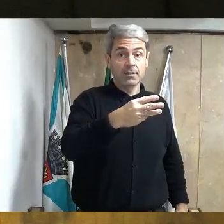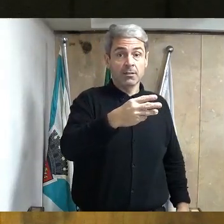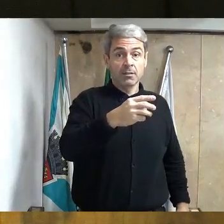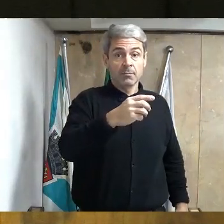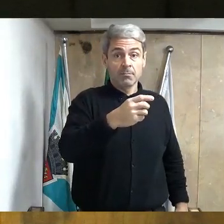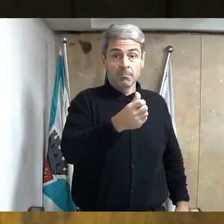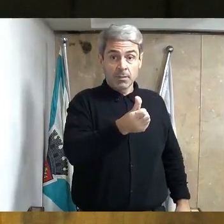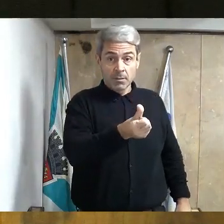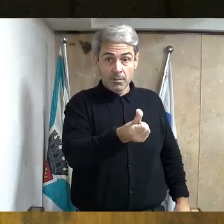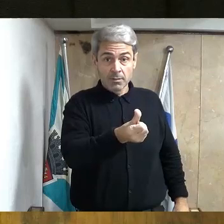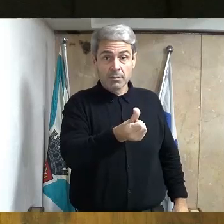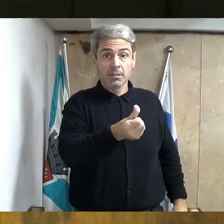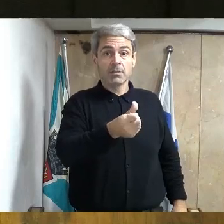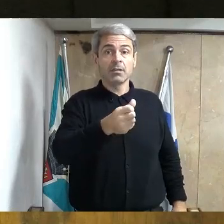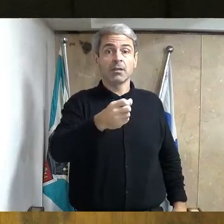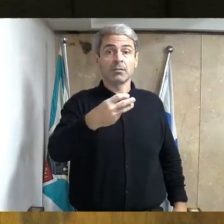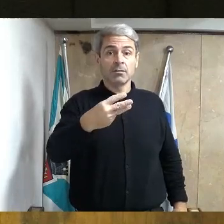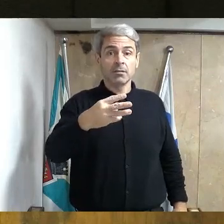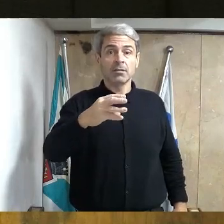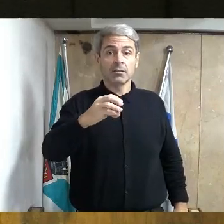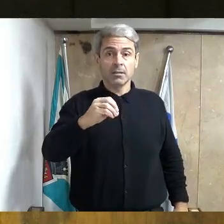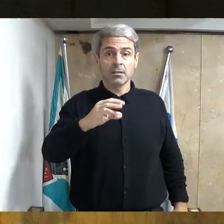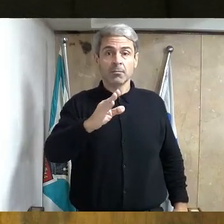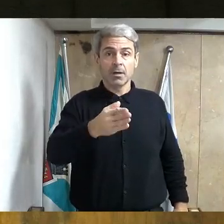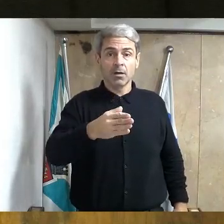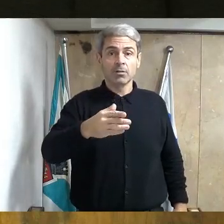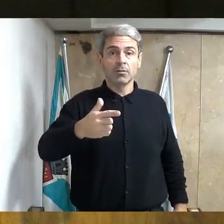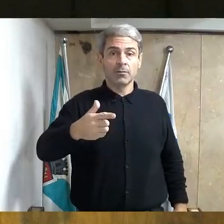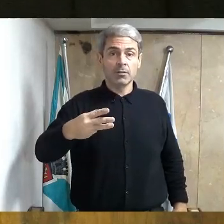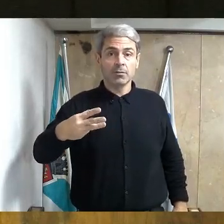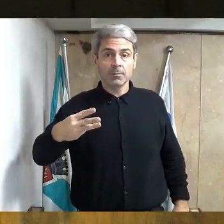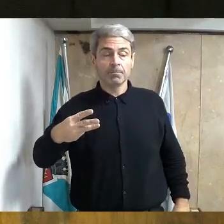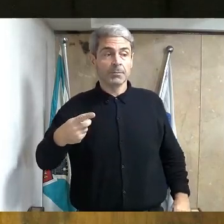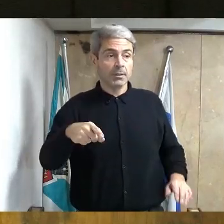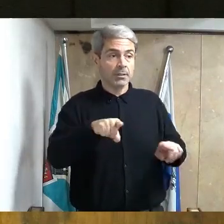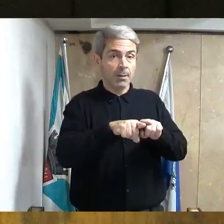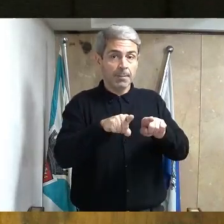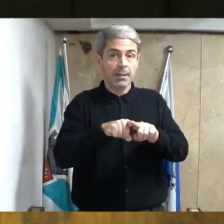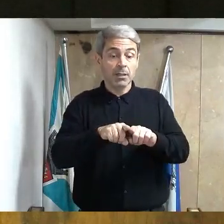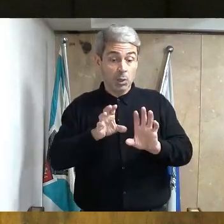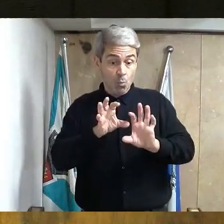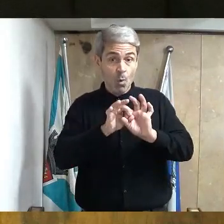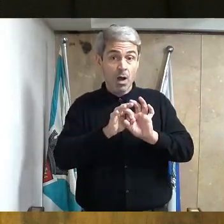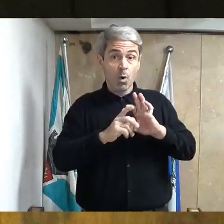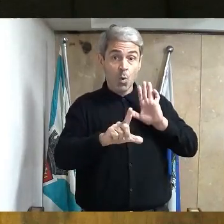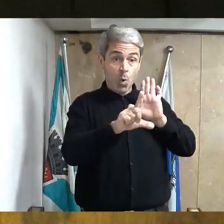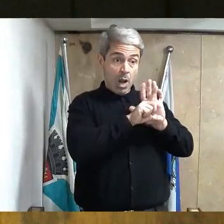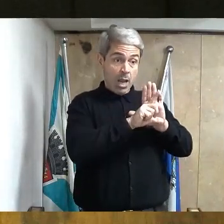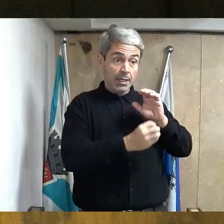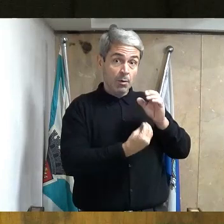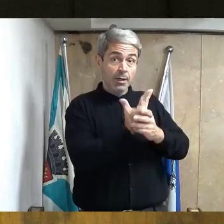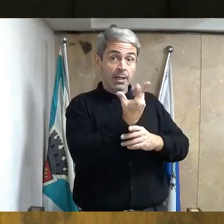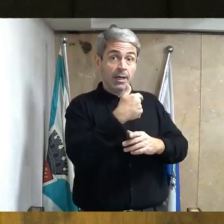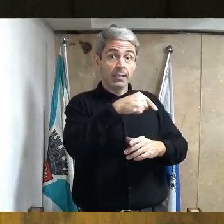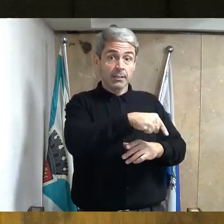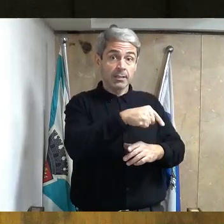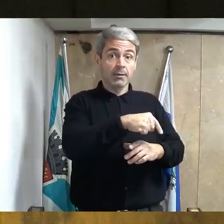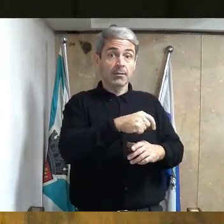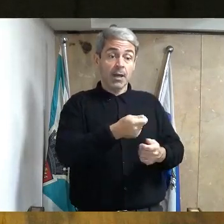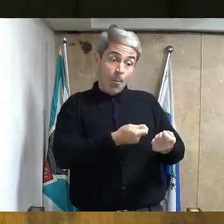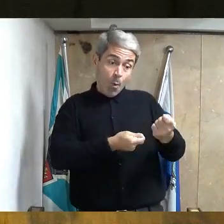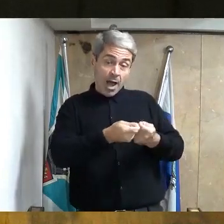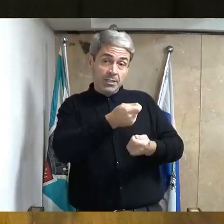3.630/2023, lei essa que está em total consonância com o projeto de lei de minha autoria em trâmite